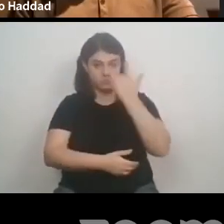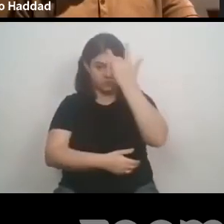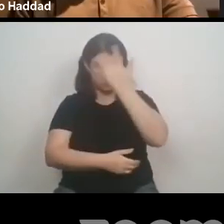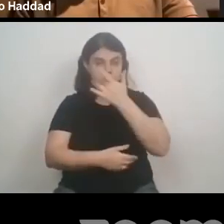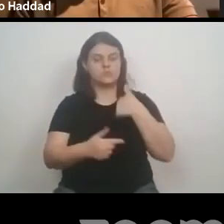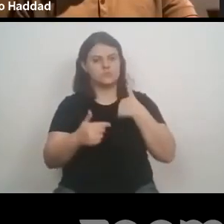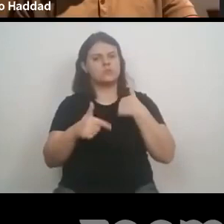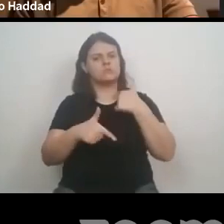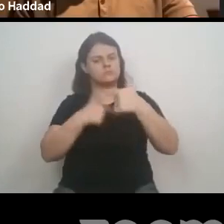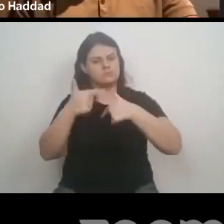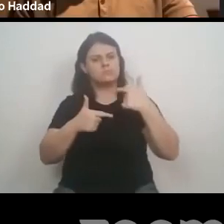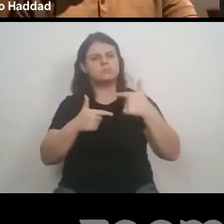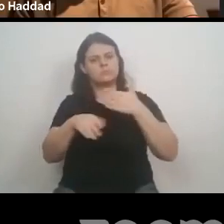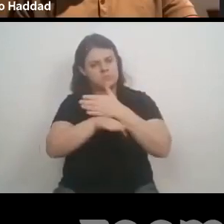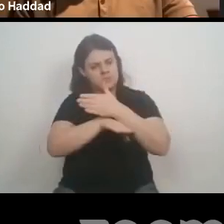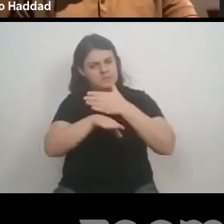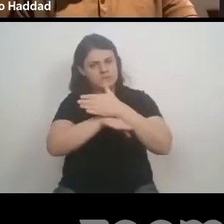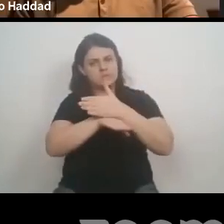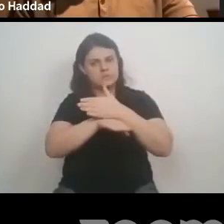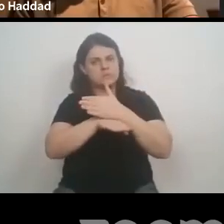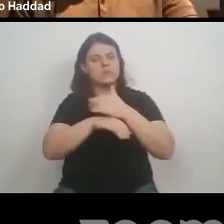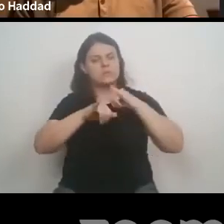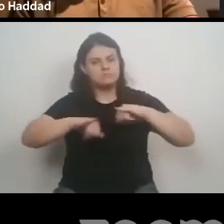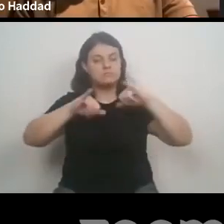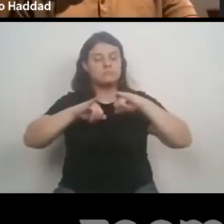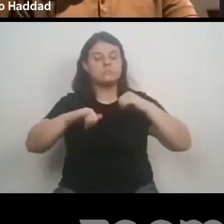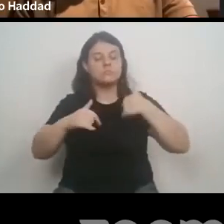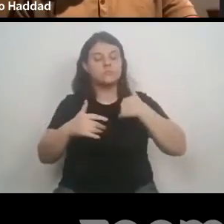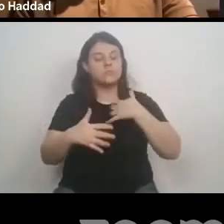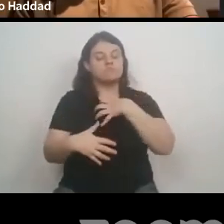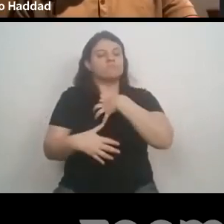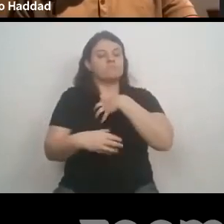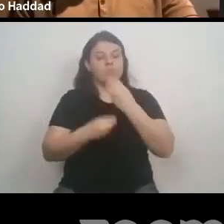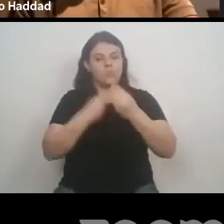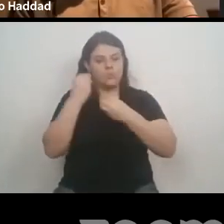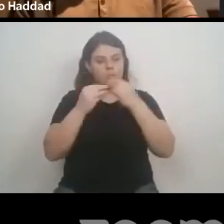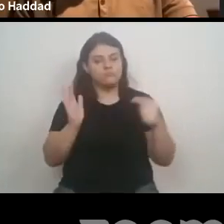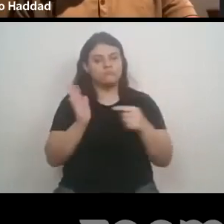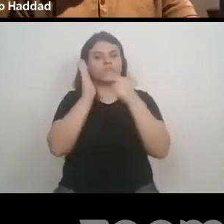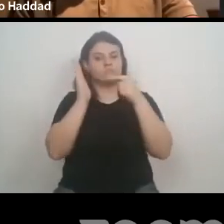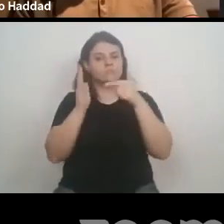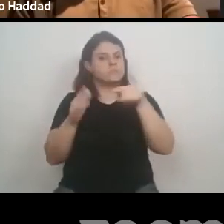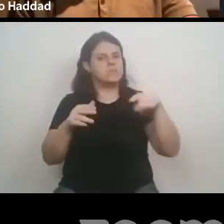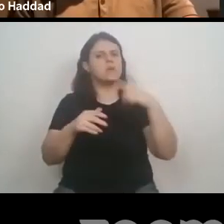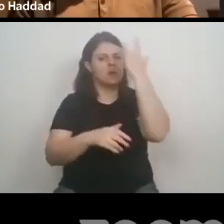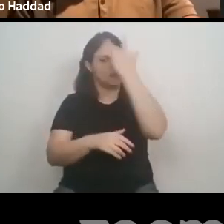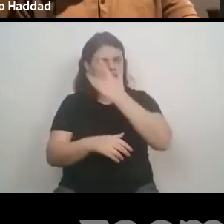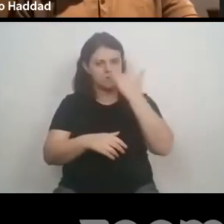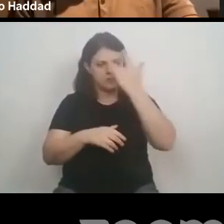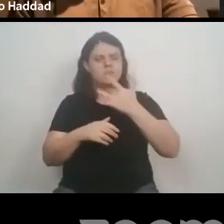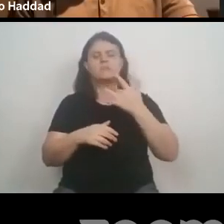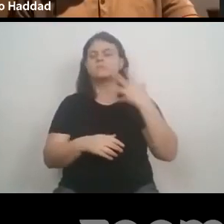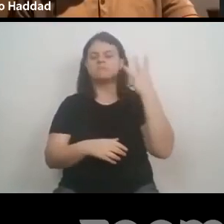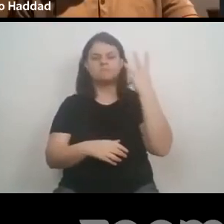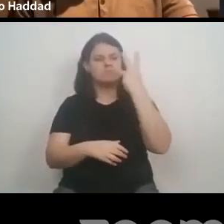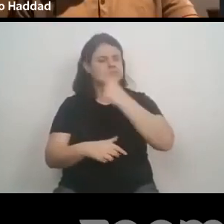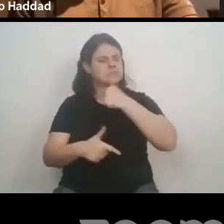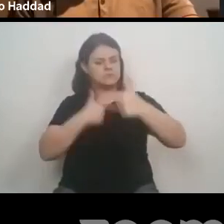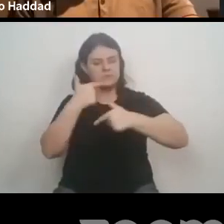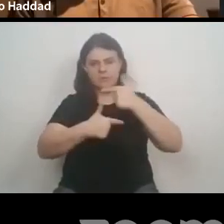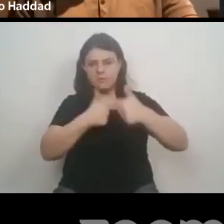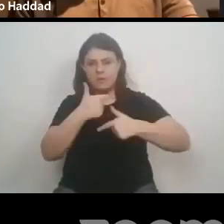ativamente da campanha e pude sentir na pele realmente como esse tema nos atingiu, né? Realmente o Haddad fez um papel lindíssimo, queria aproveitar